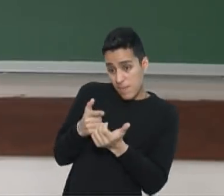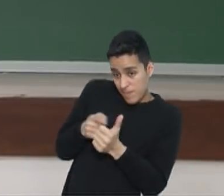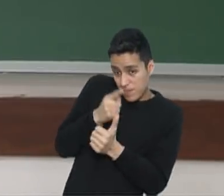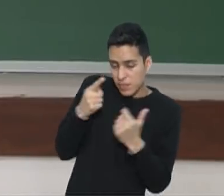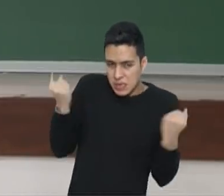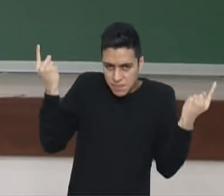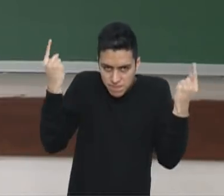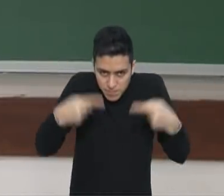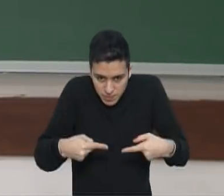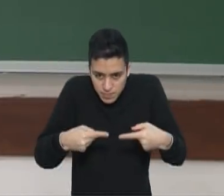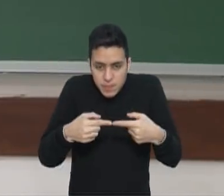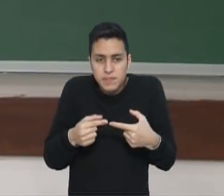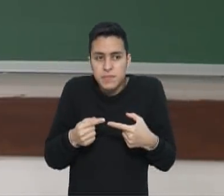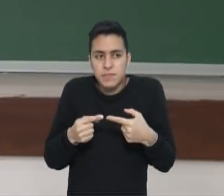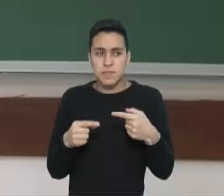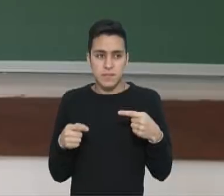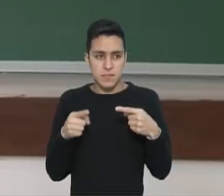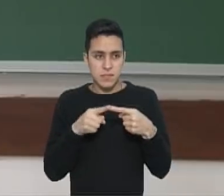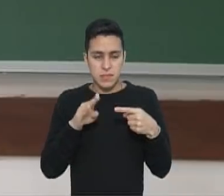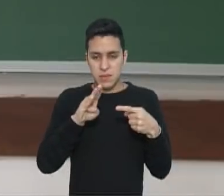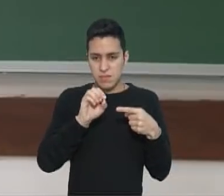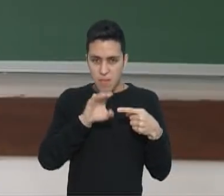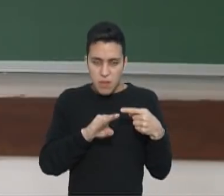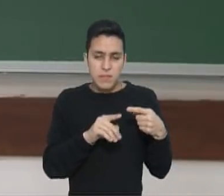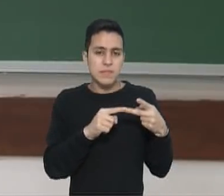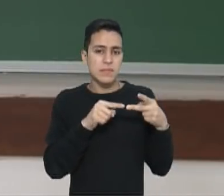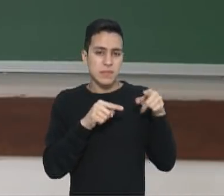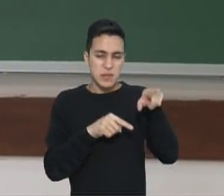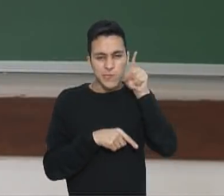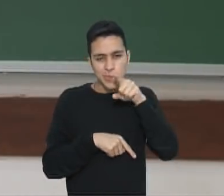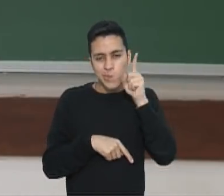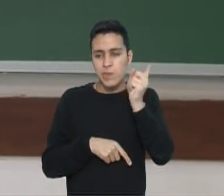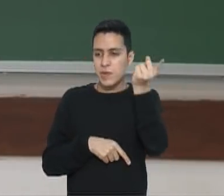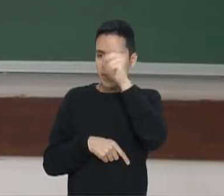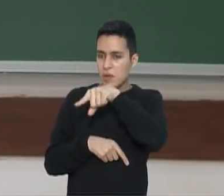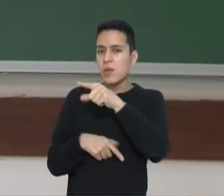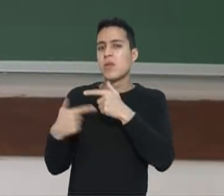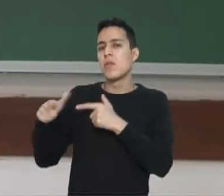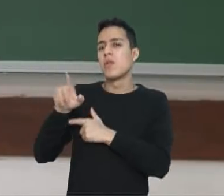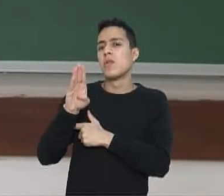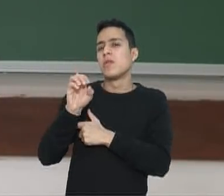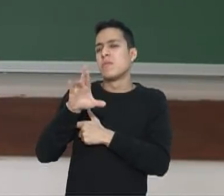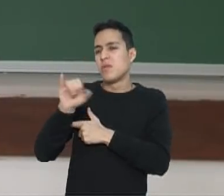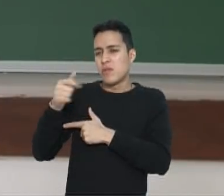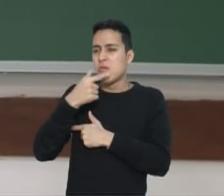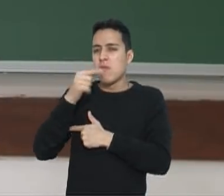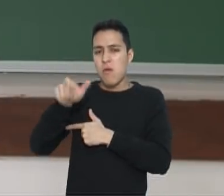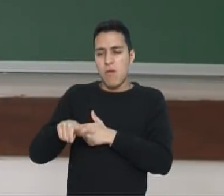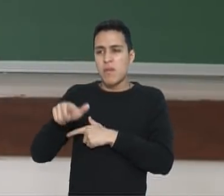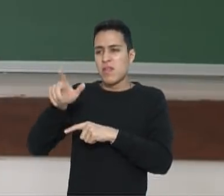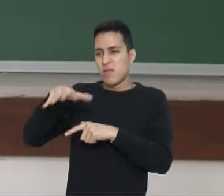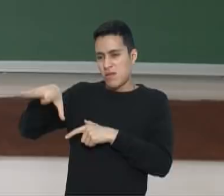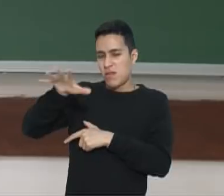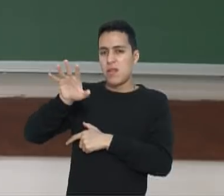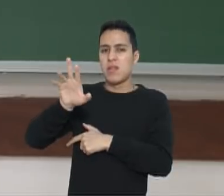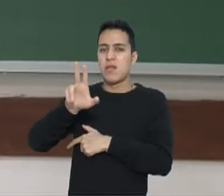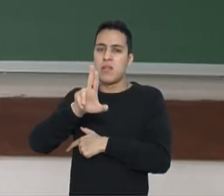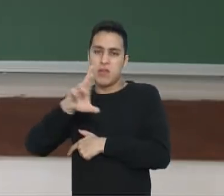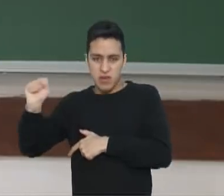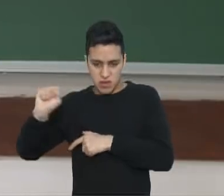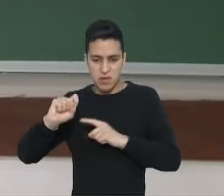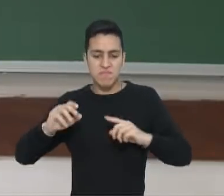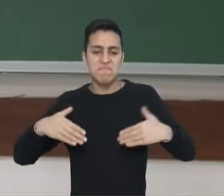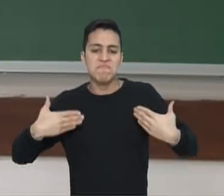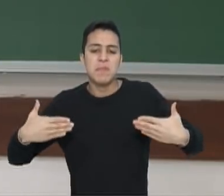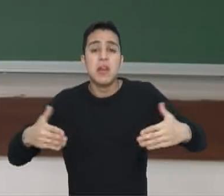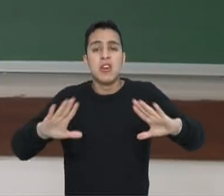disputa entre o Bob Fischer, americano, e o Boris Spassky, um soviético. E no final, já no